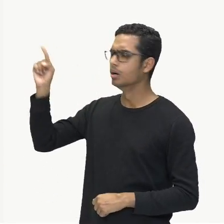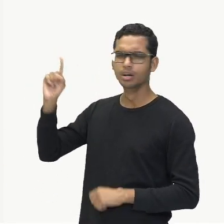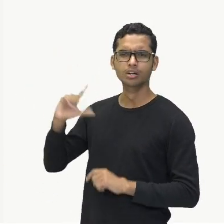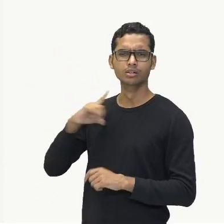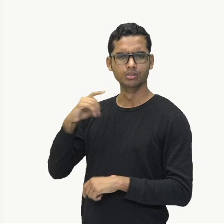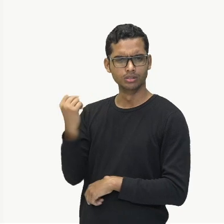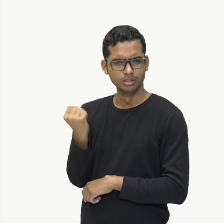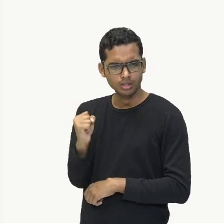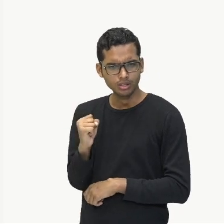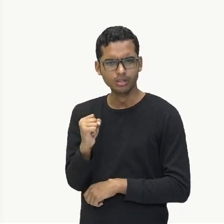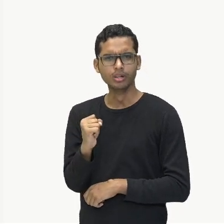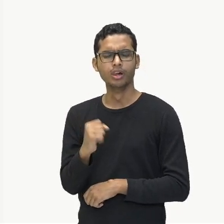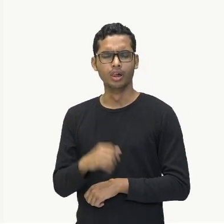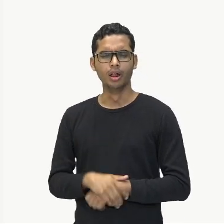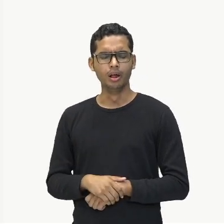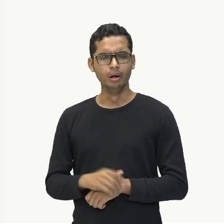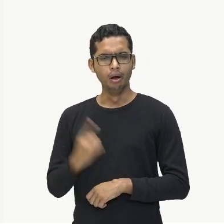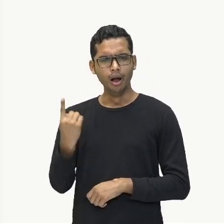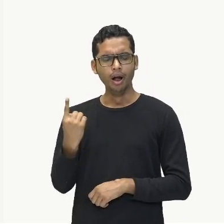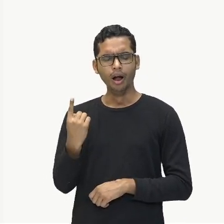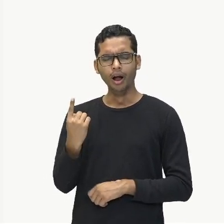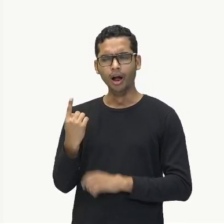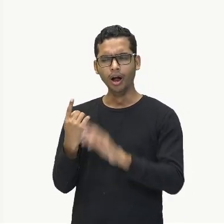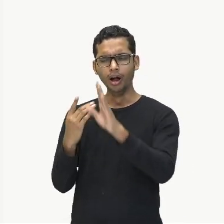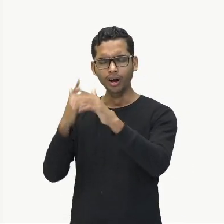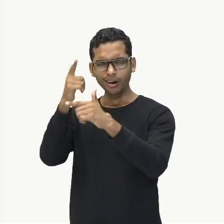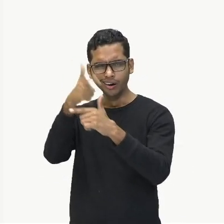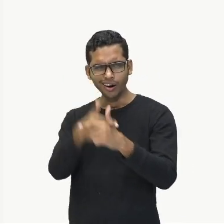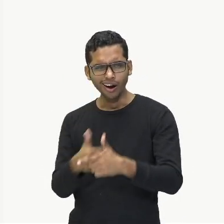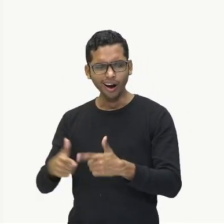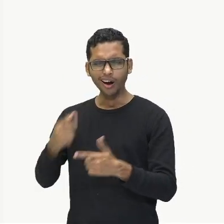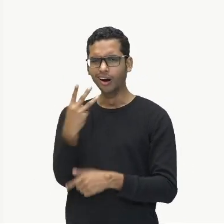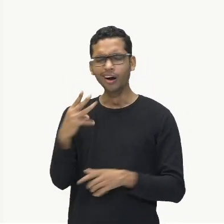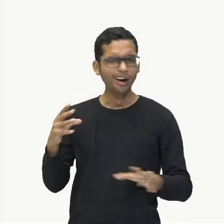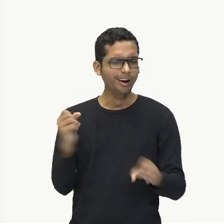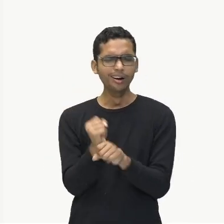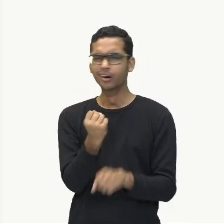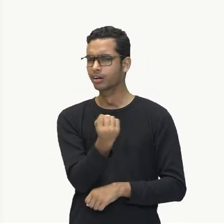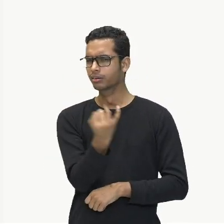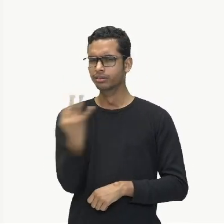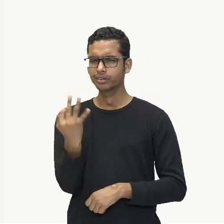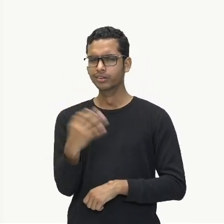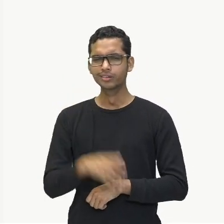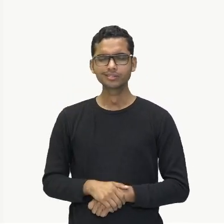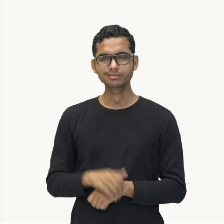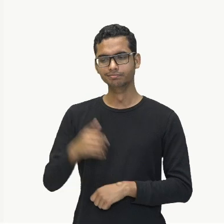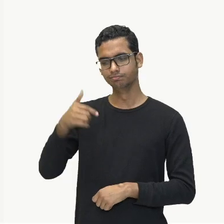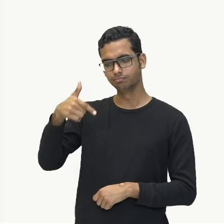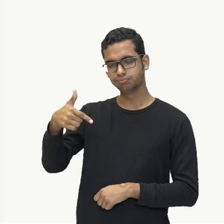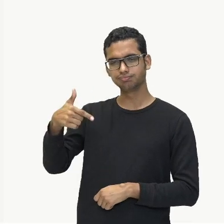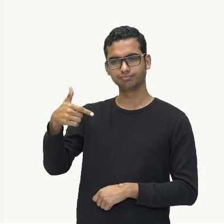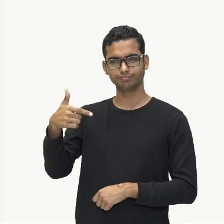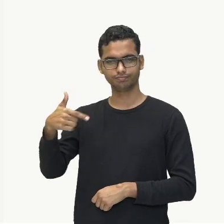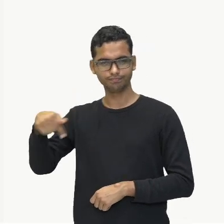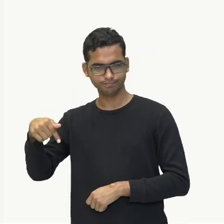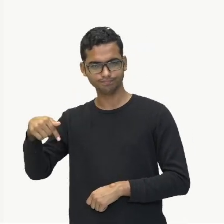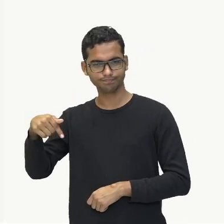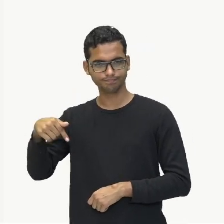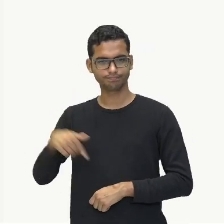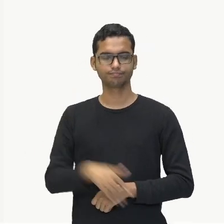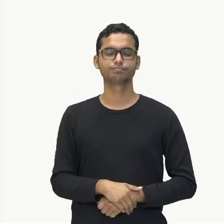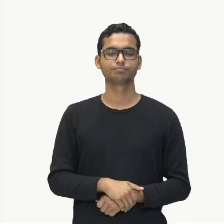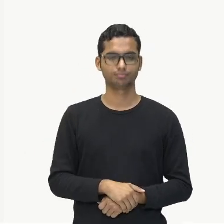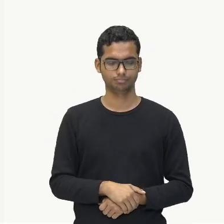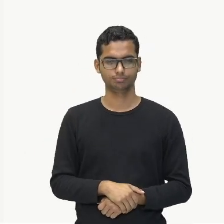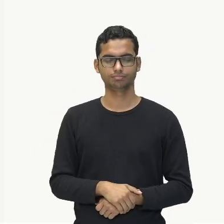fatores primos, tá? 81 dividido para 3 vai dar 27, né?